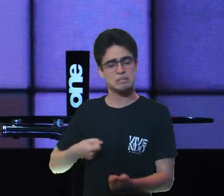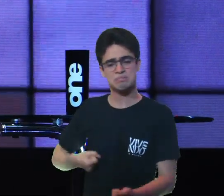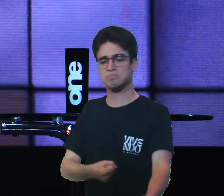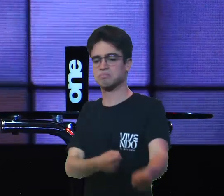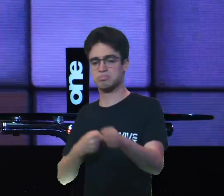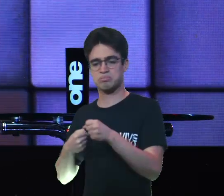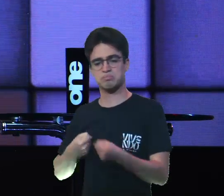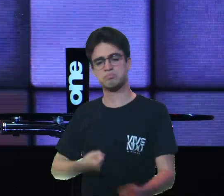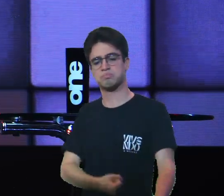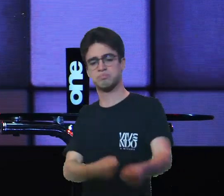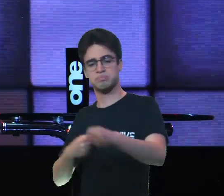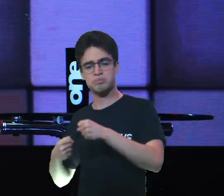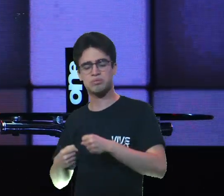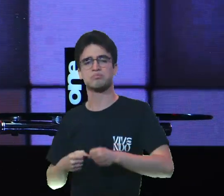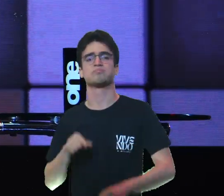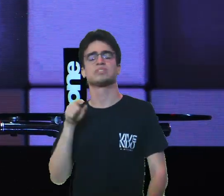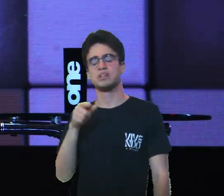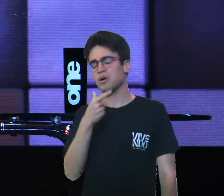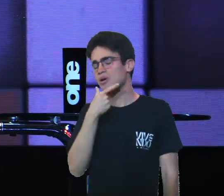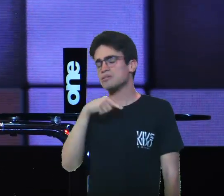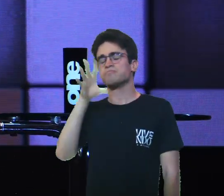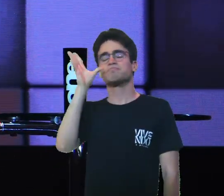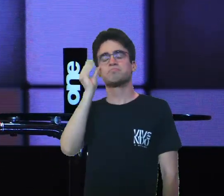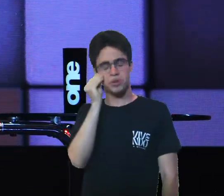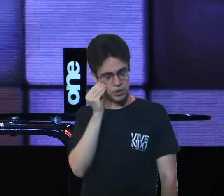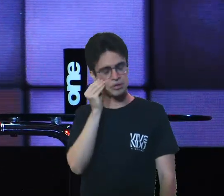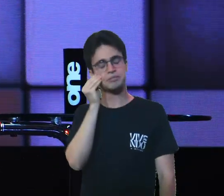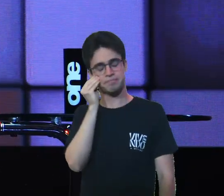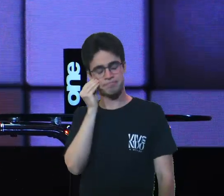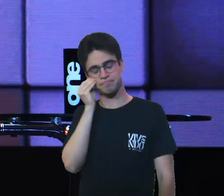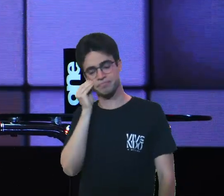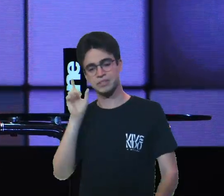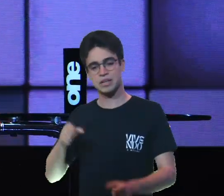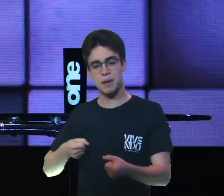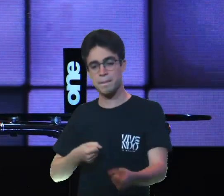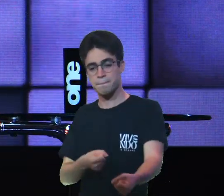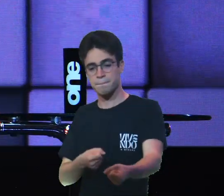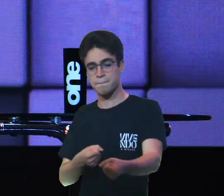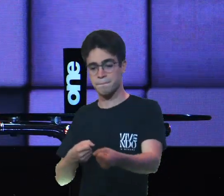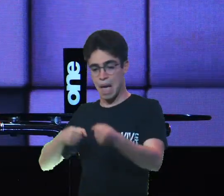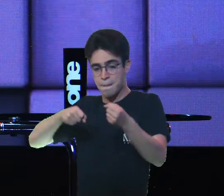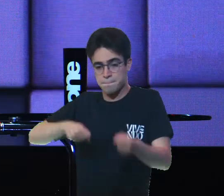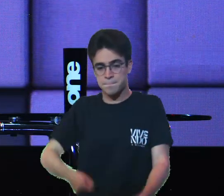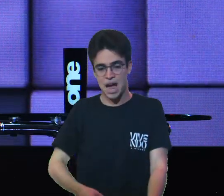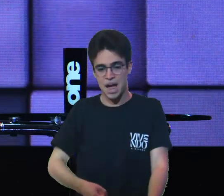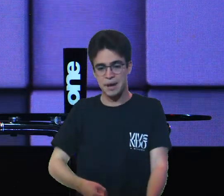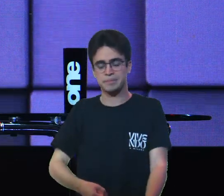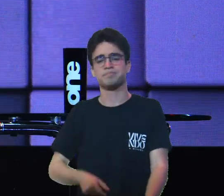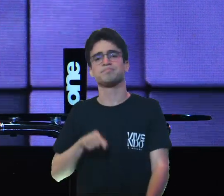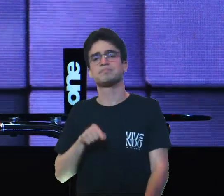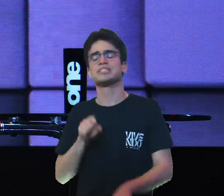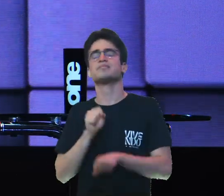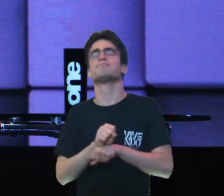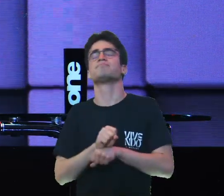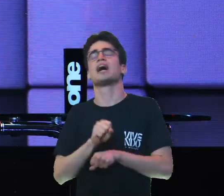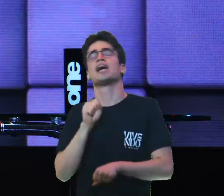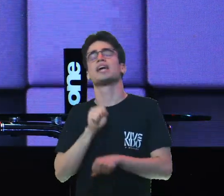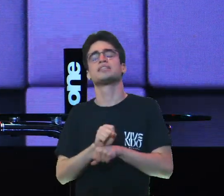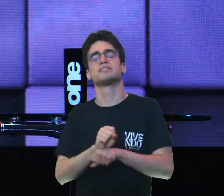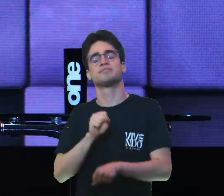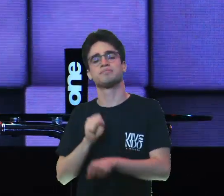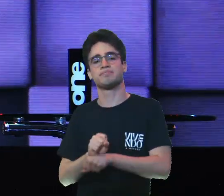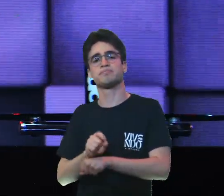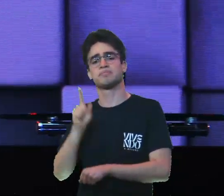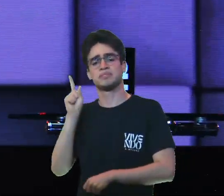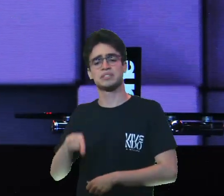cavada, ele fecha os olhos, coloca a pá sobre os seus pés, aguardando aquilo que